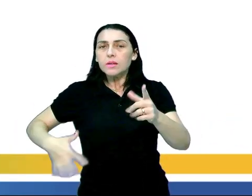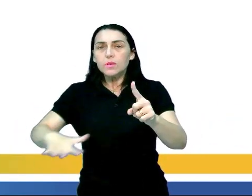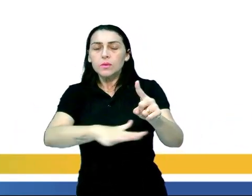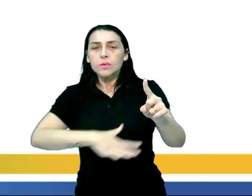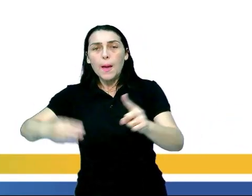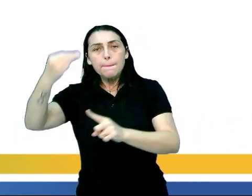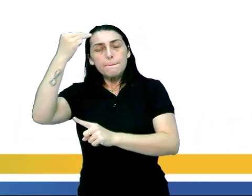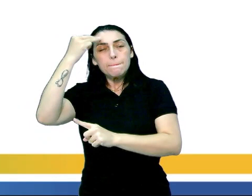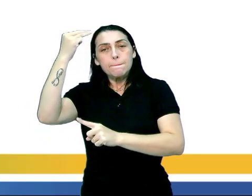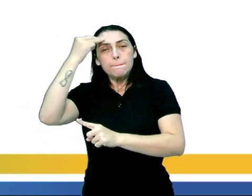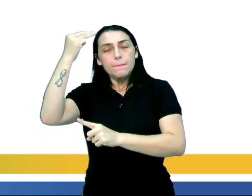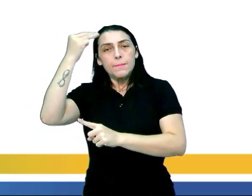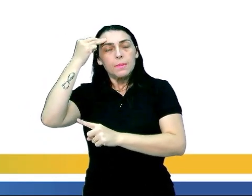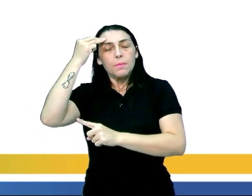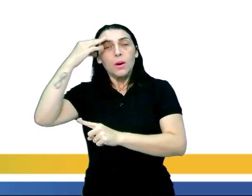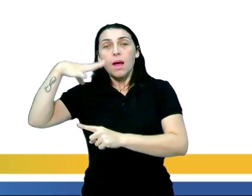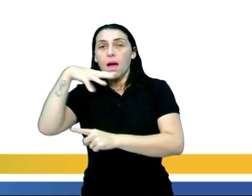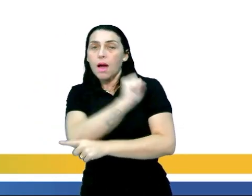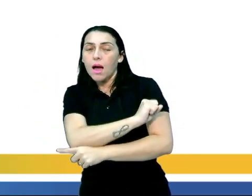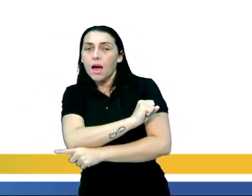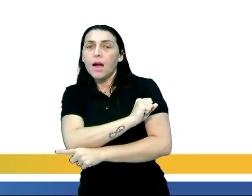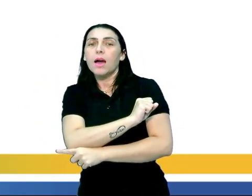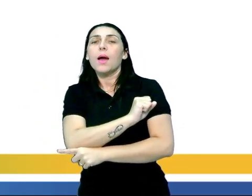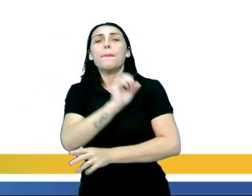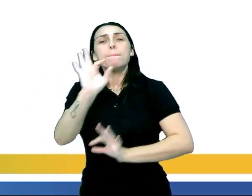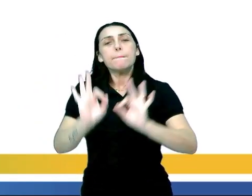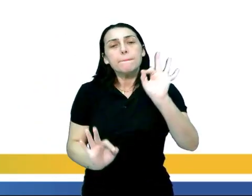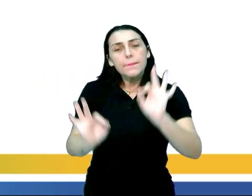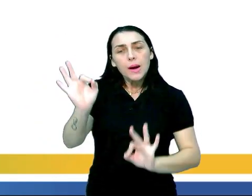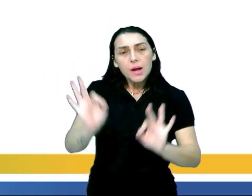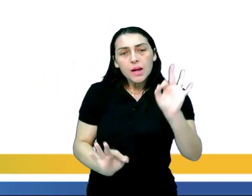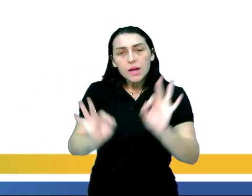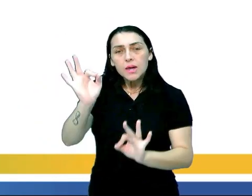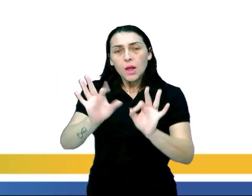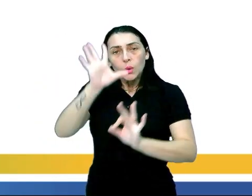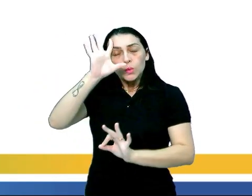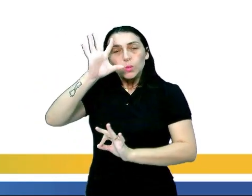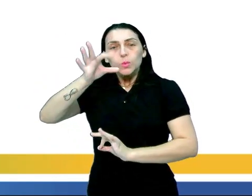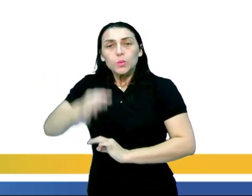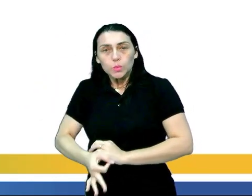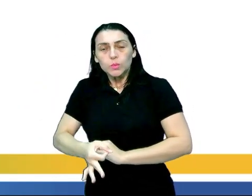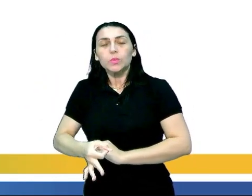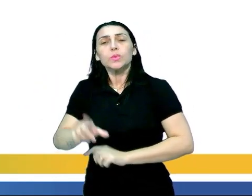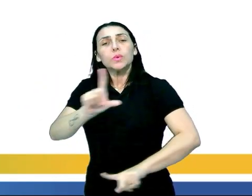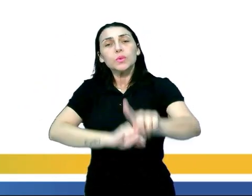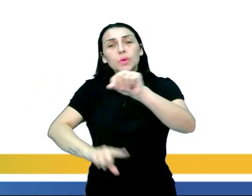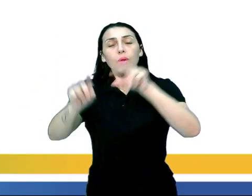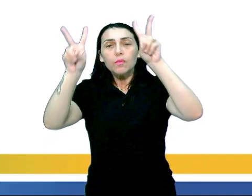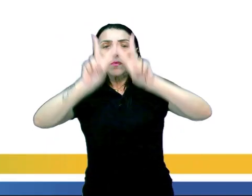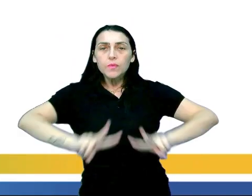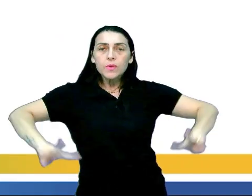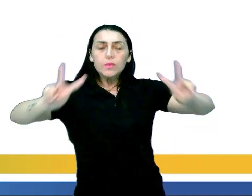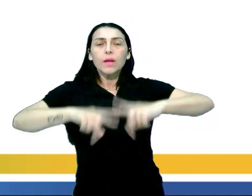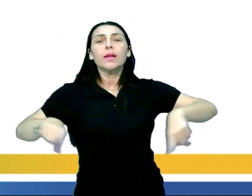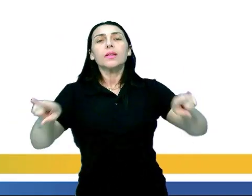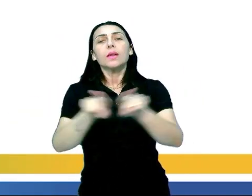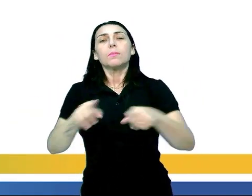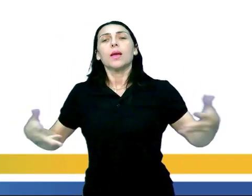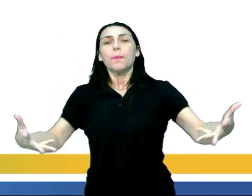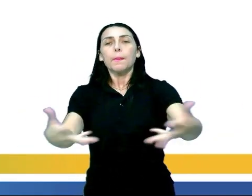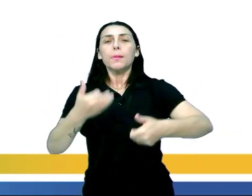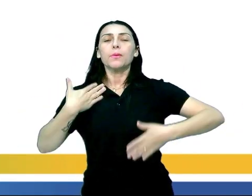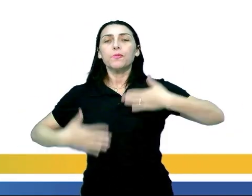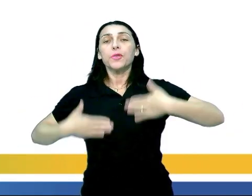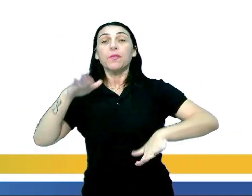social, memória, raciocínio lógico, planejamento, tomada de decisão, seleção visual e até mesmo habilidades